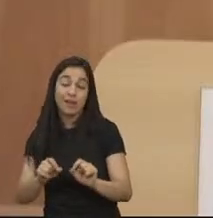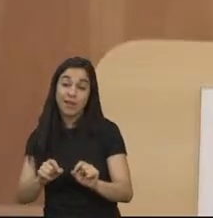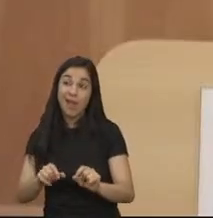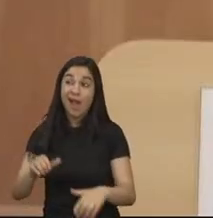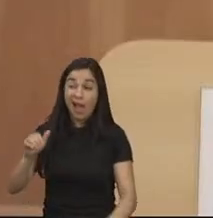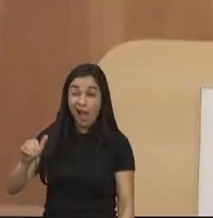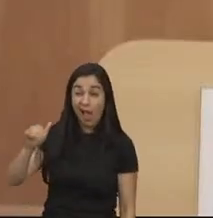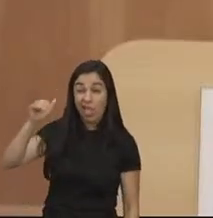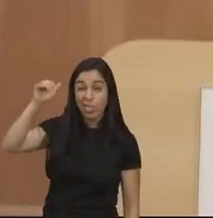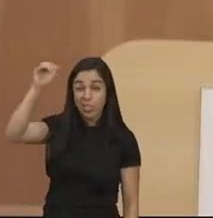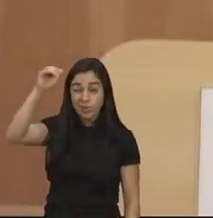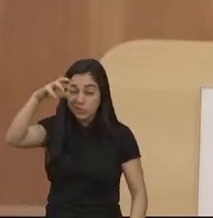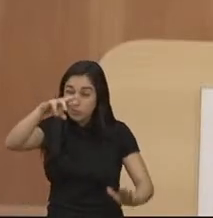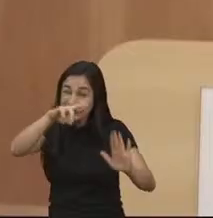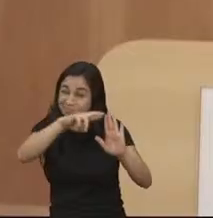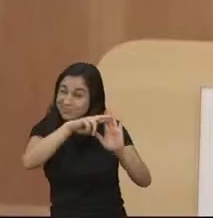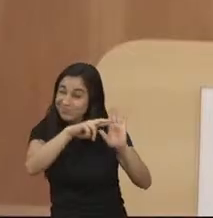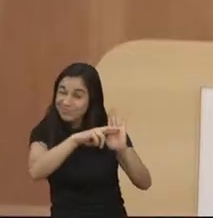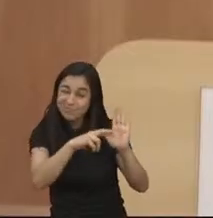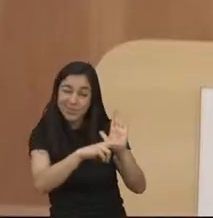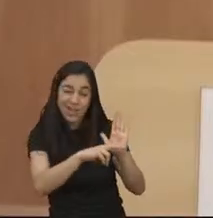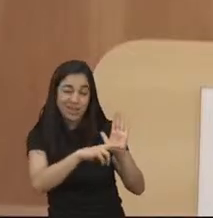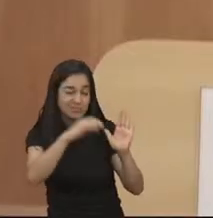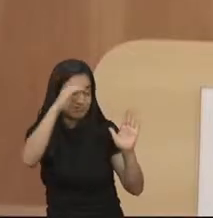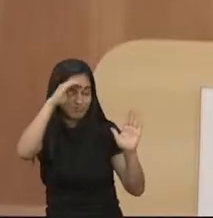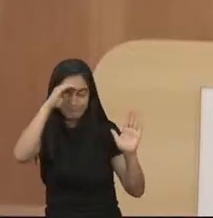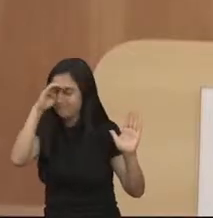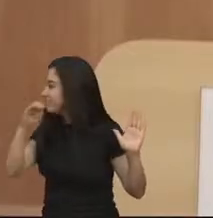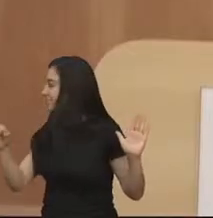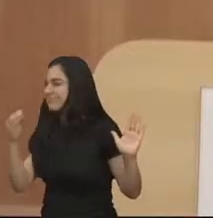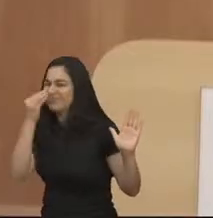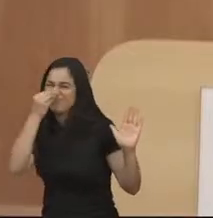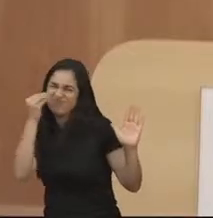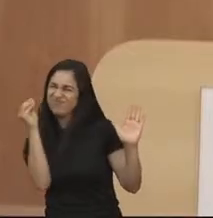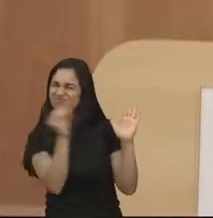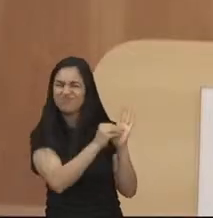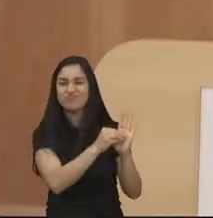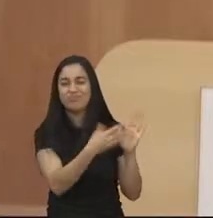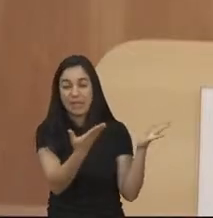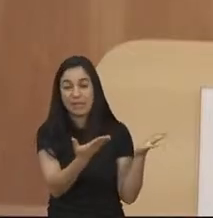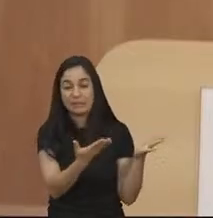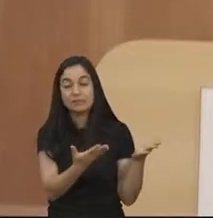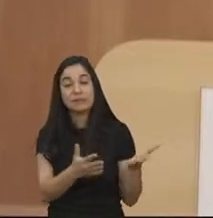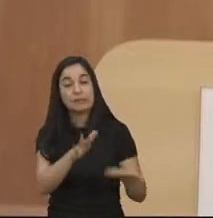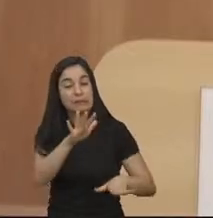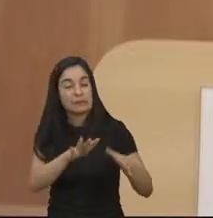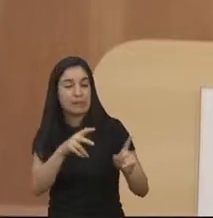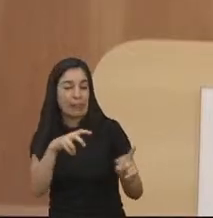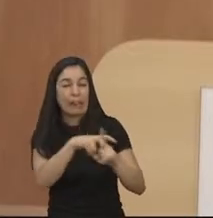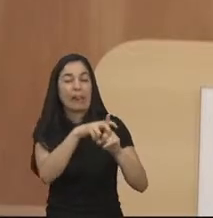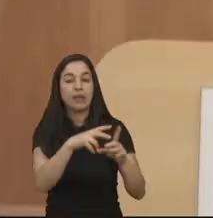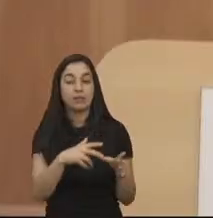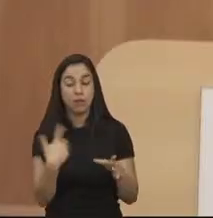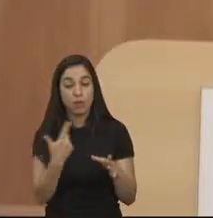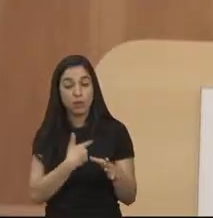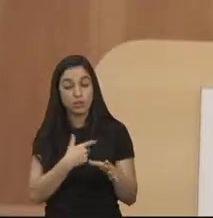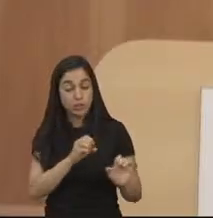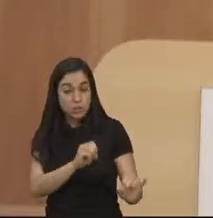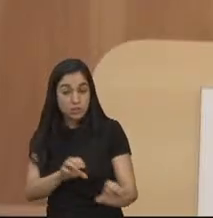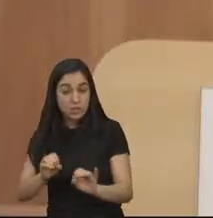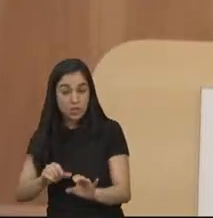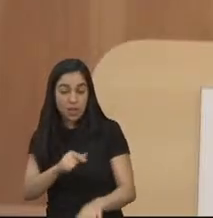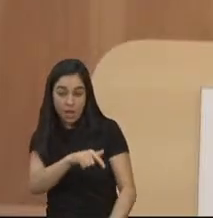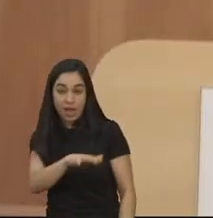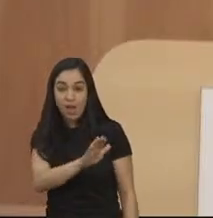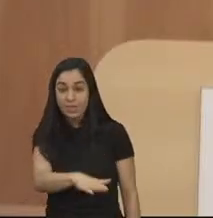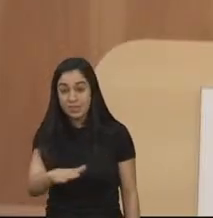no trânsito. Então, é uma maneira de a gente educar os pequenos para que no futuro nós possamos ter uma cidade mais segura. Nós já